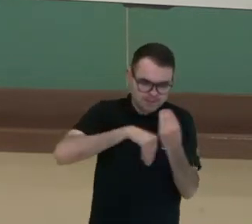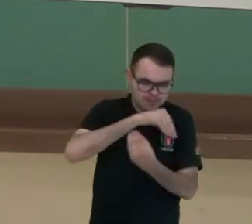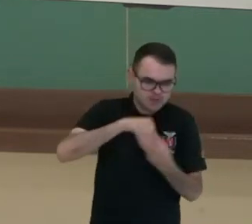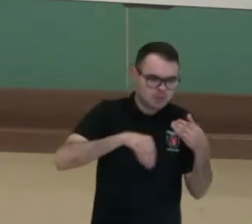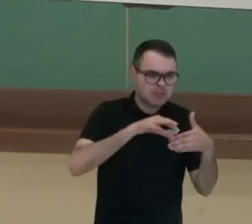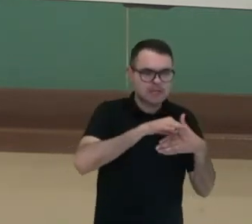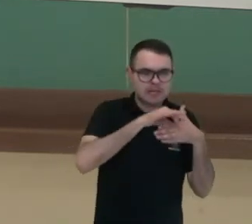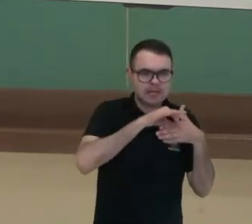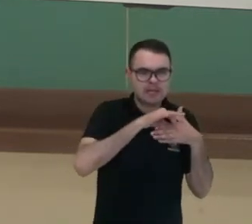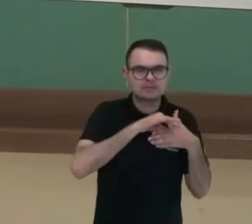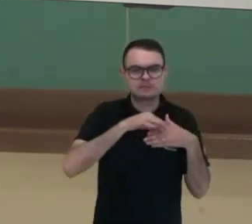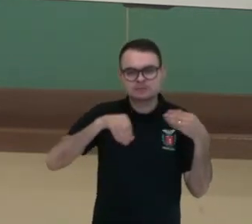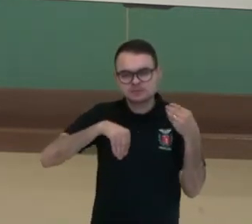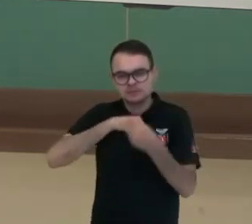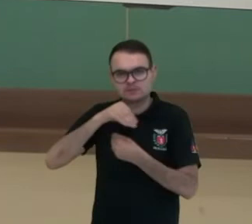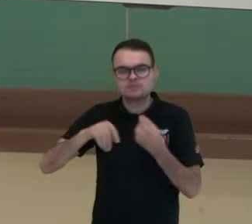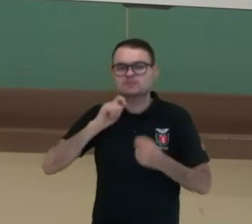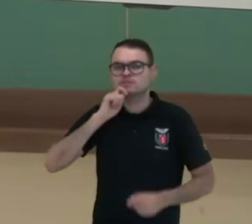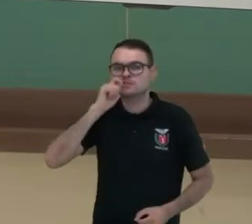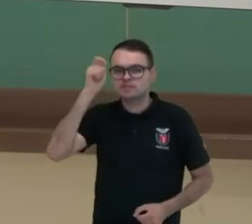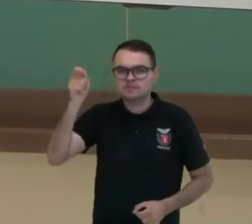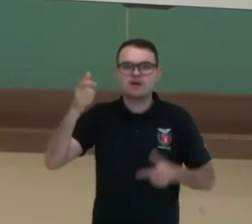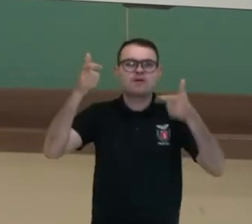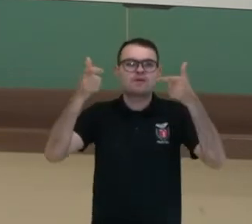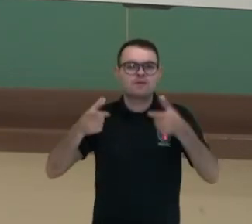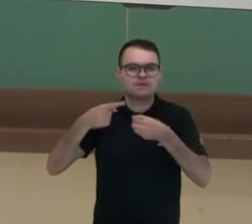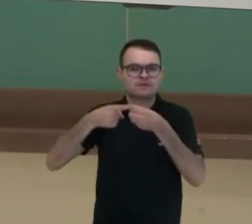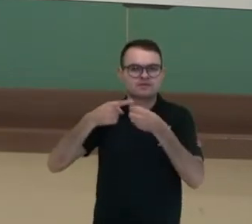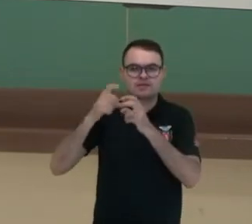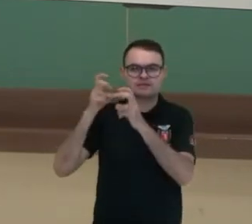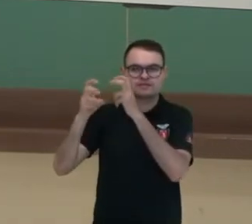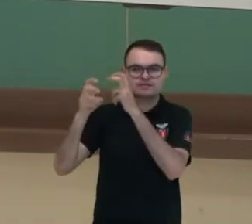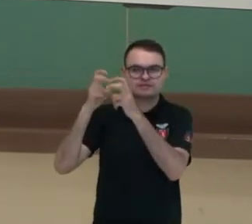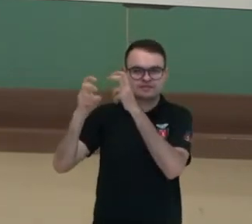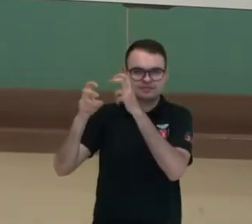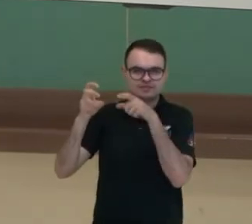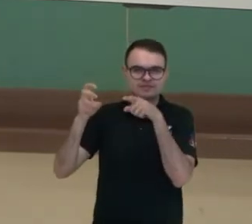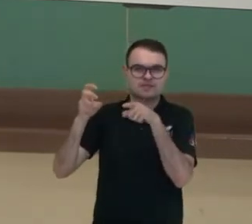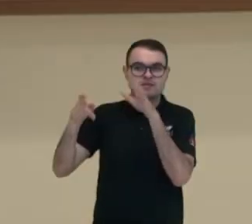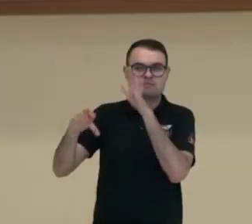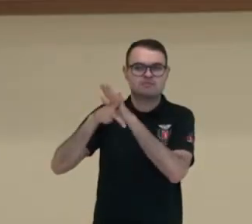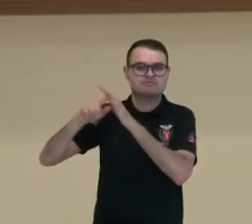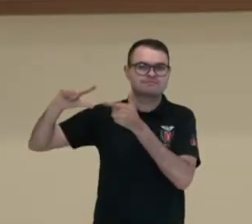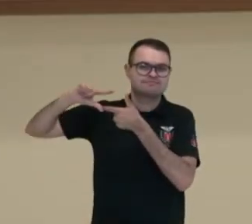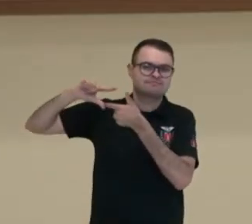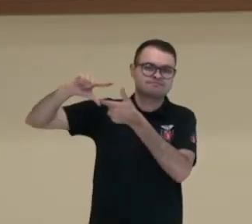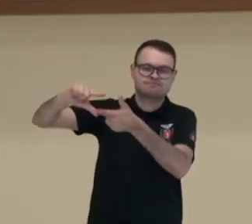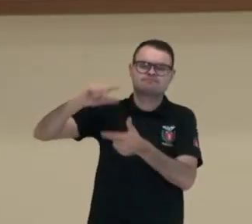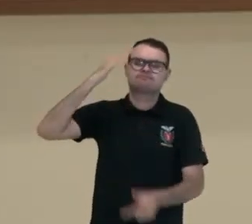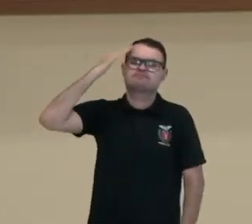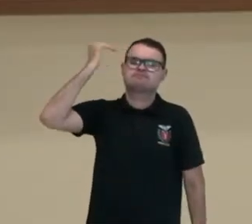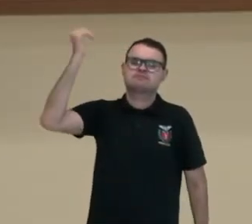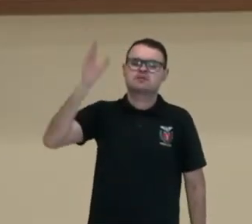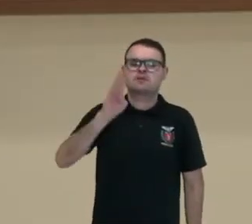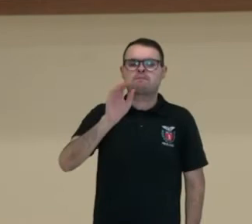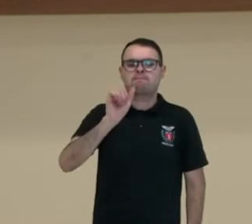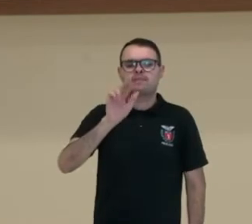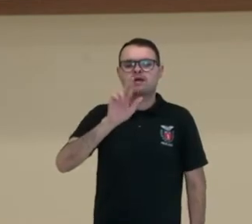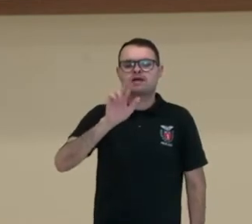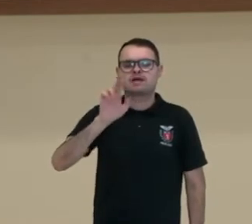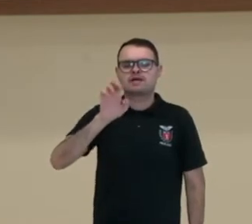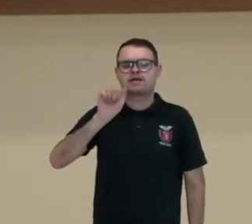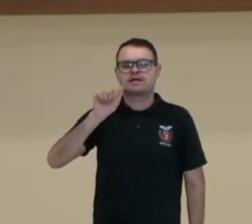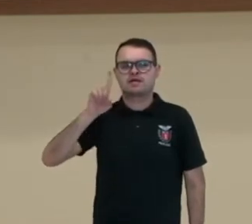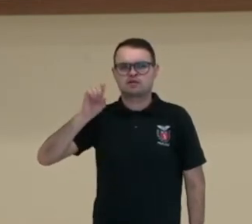carnes com o pinhão de Telêmaco Borba, é um prato típico. E o famoso barreado do